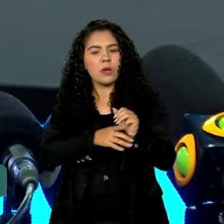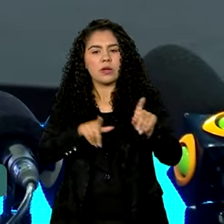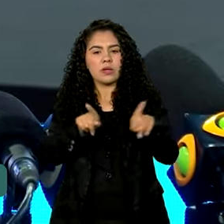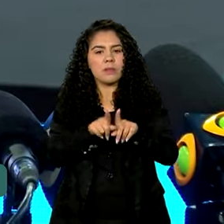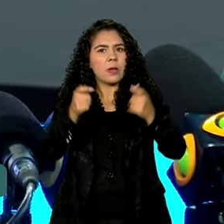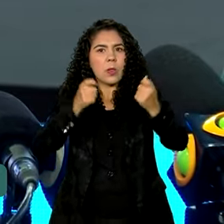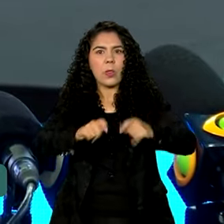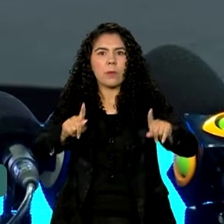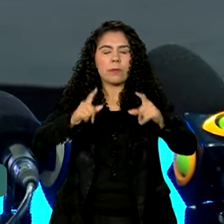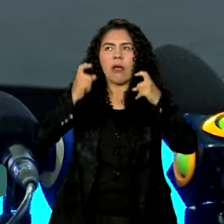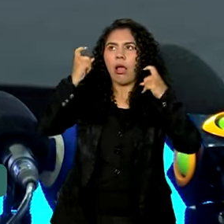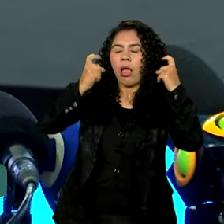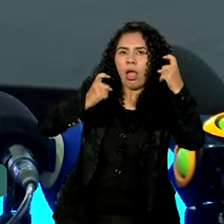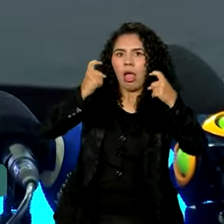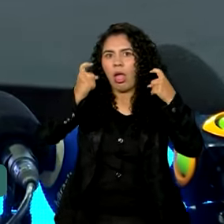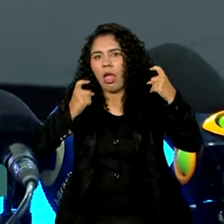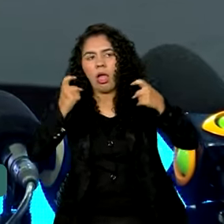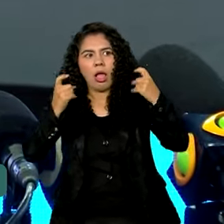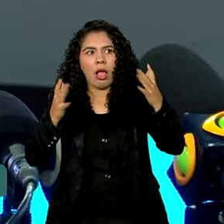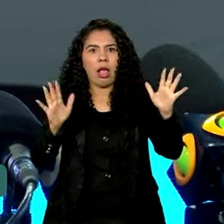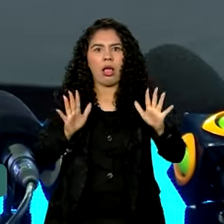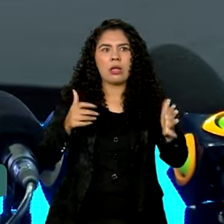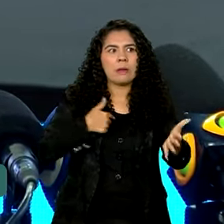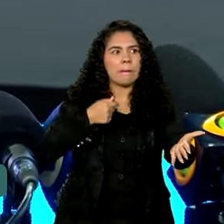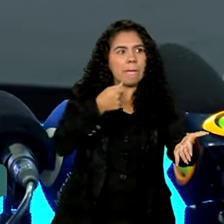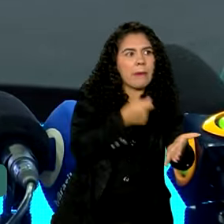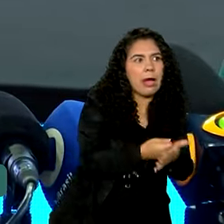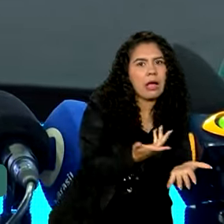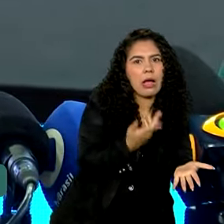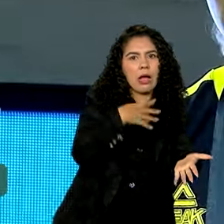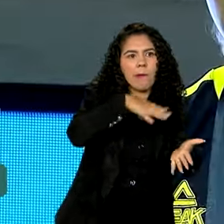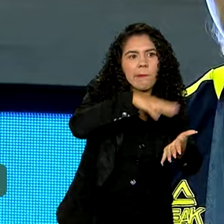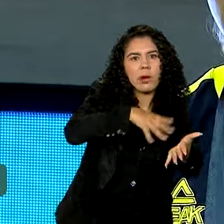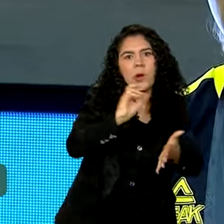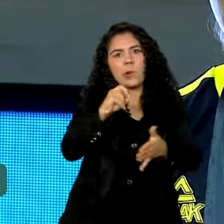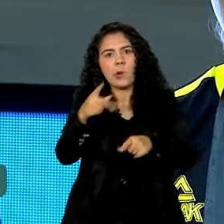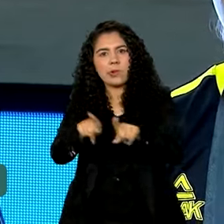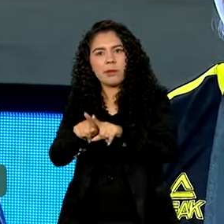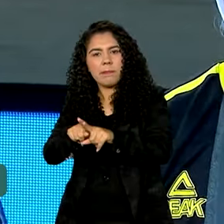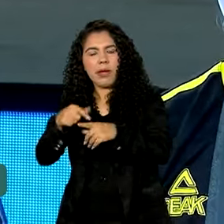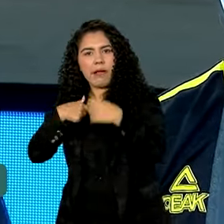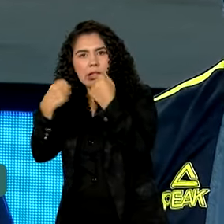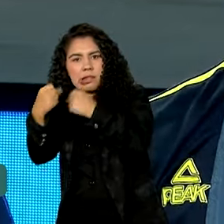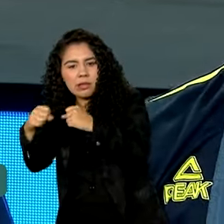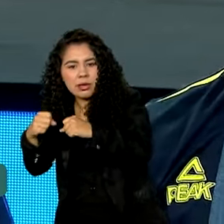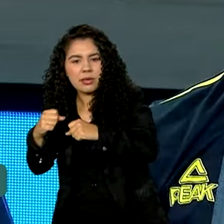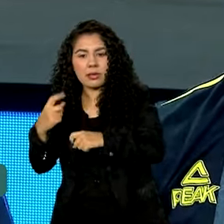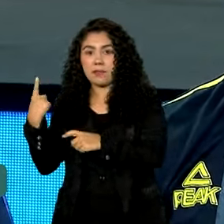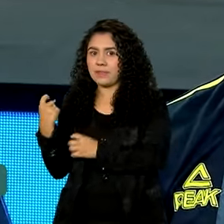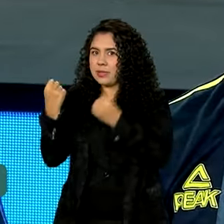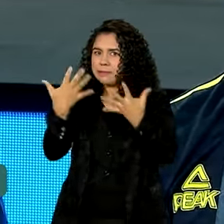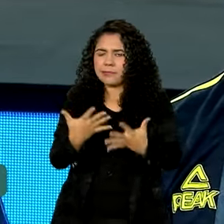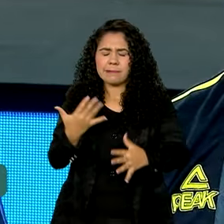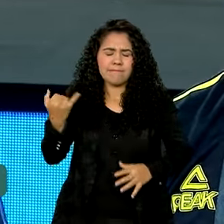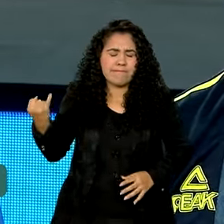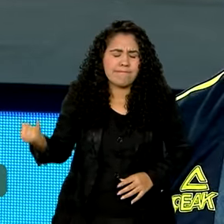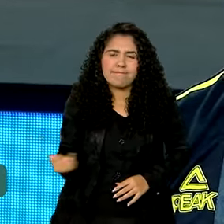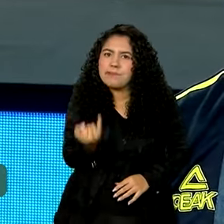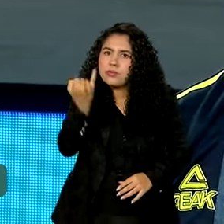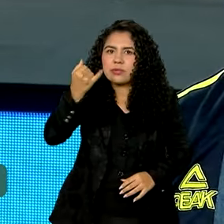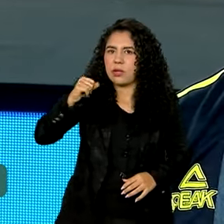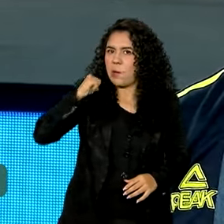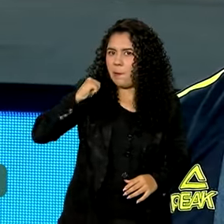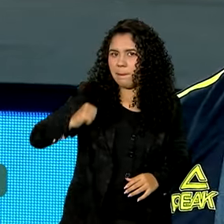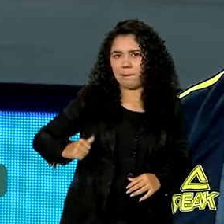se preocupar em pagar uma conta e ou ter que treinar. É de extrema importância, não só para mim, mas eu